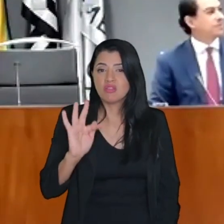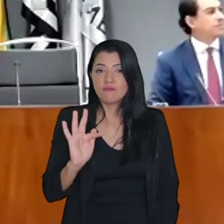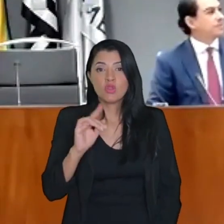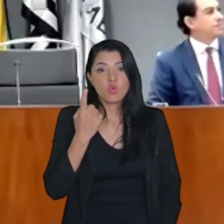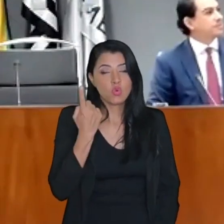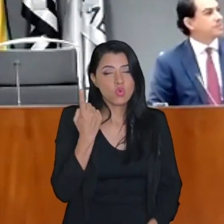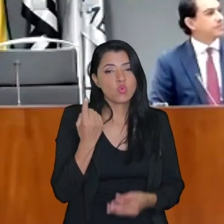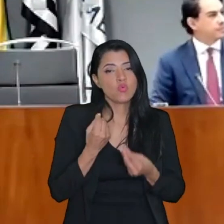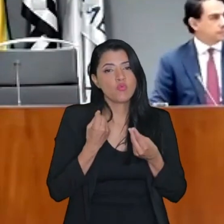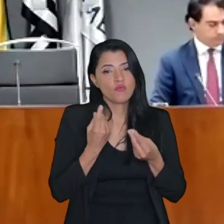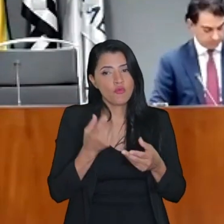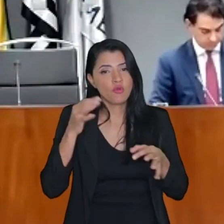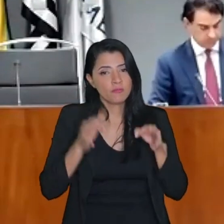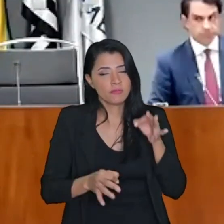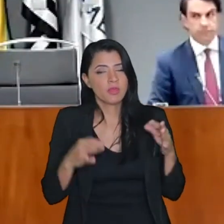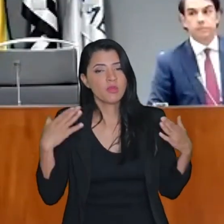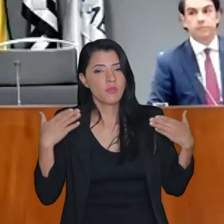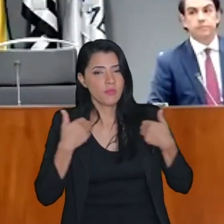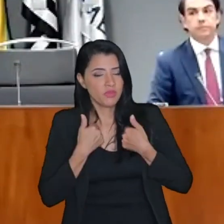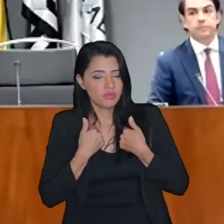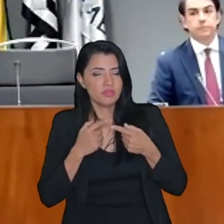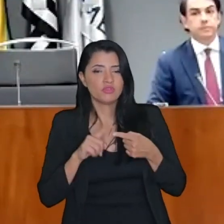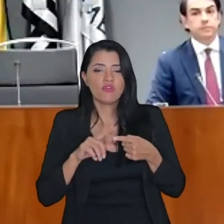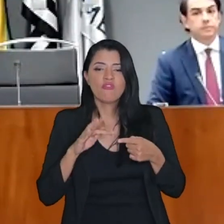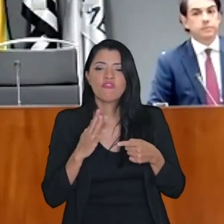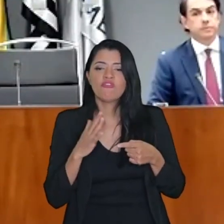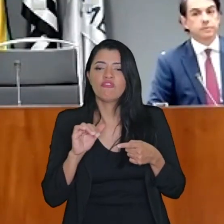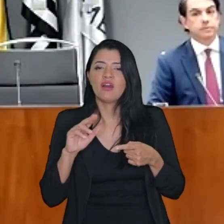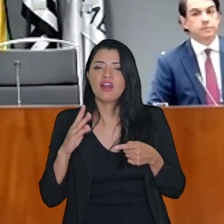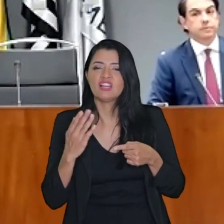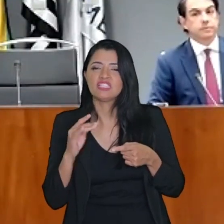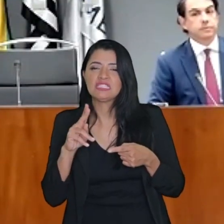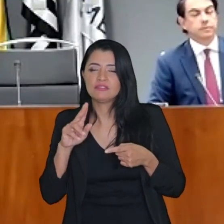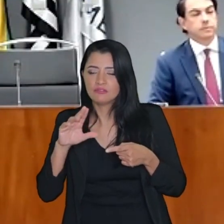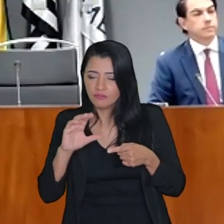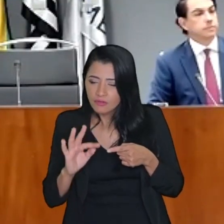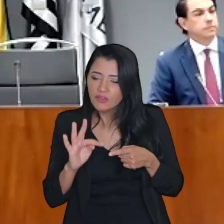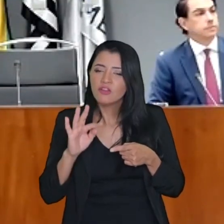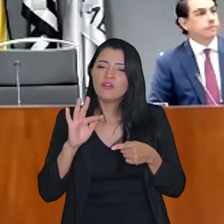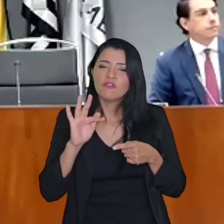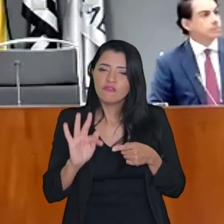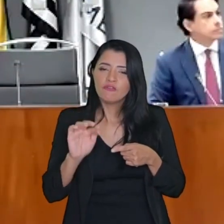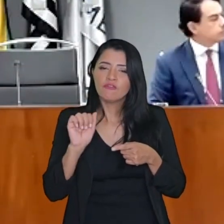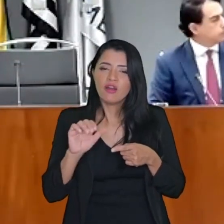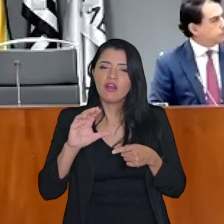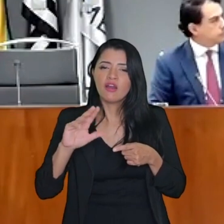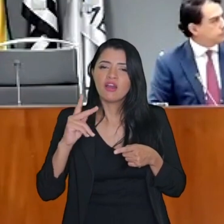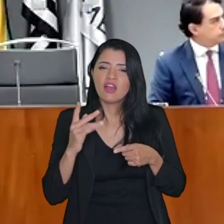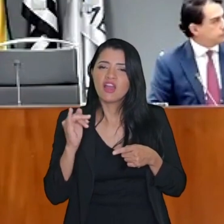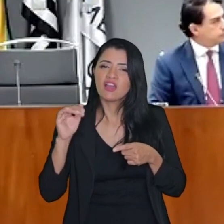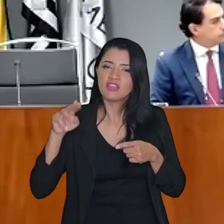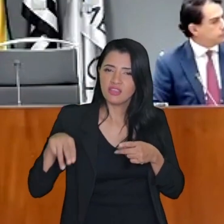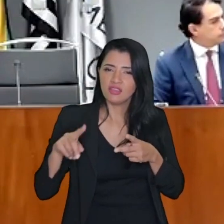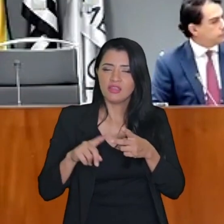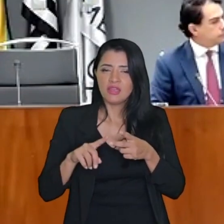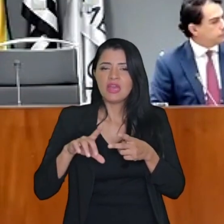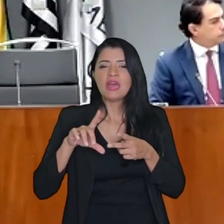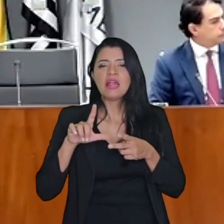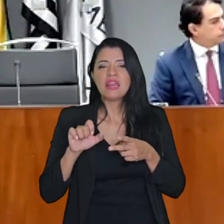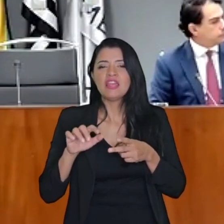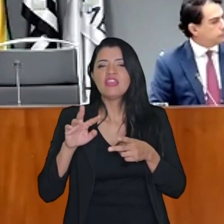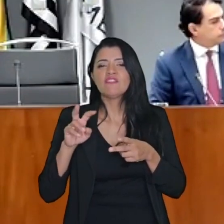distribuído para o ministro Fachin e outro distribuído para o ministro Lewandowski. O ministro Fachin, com razões muito,